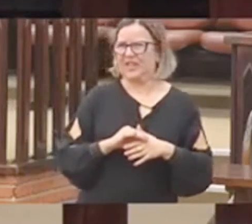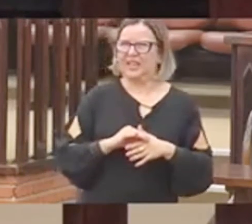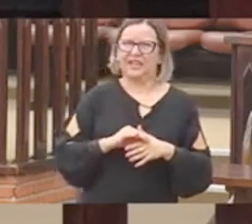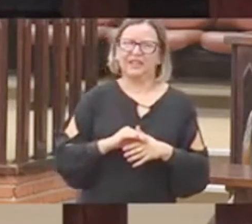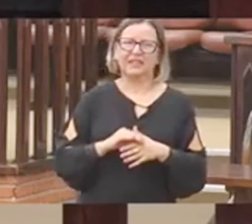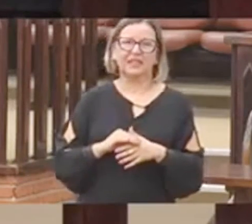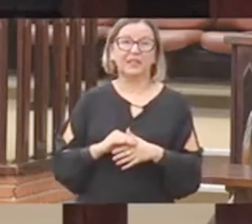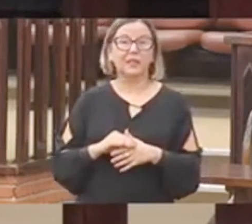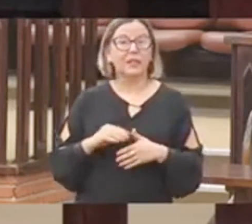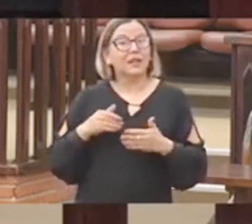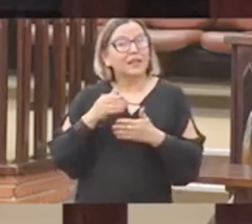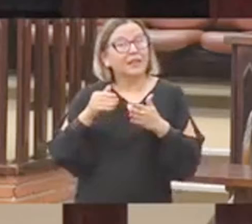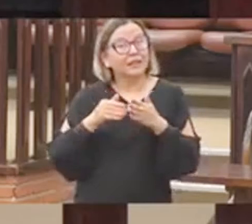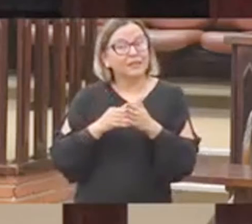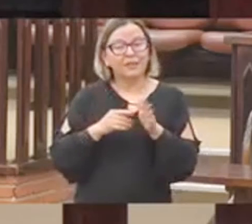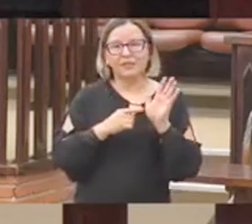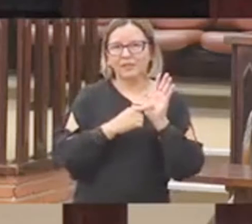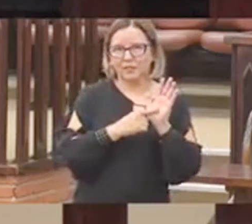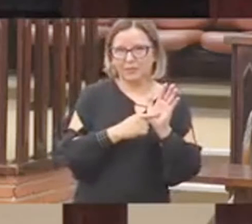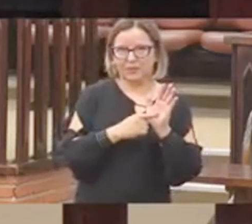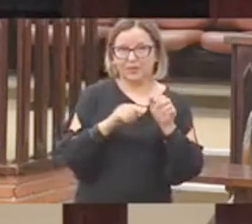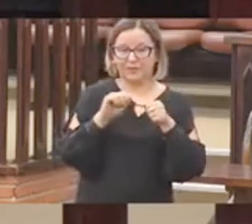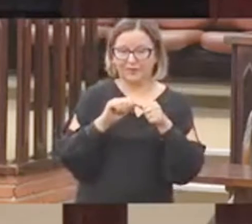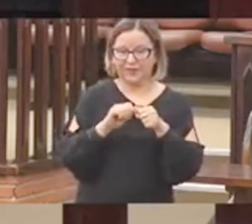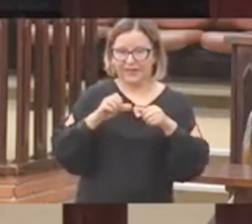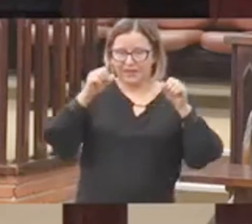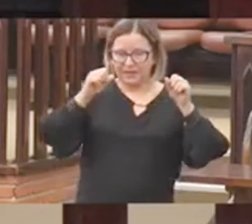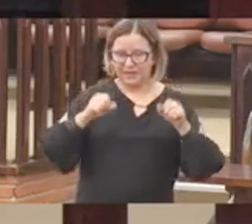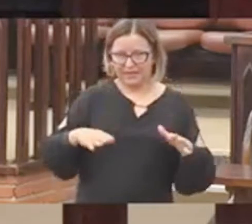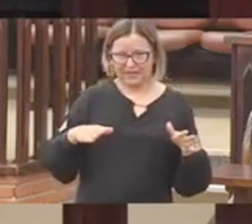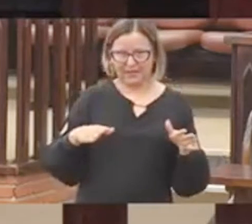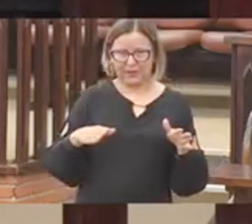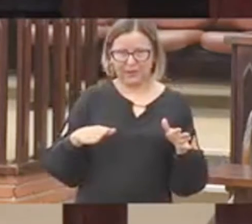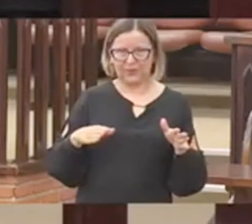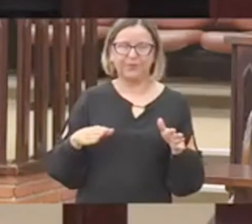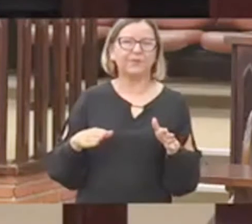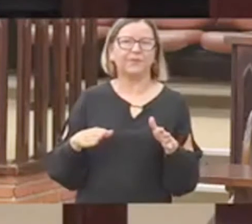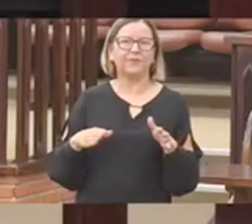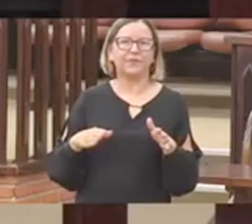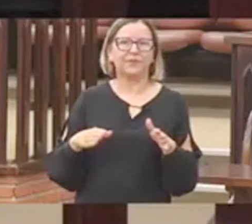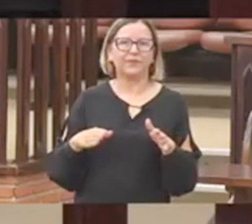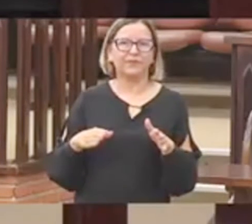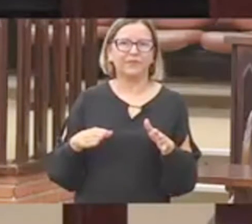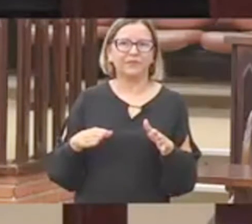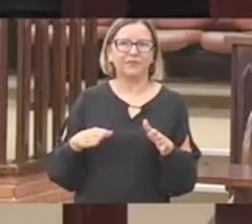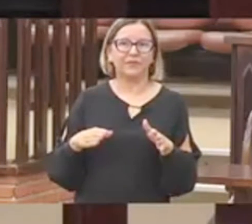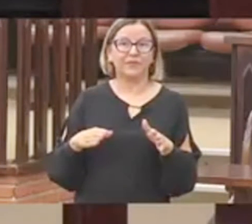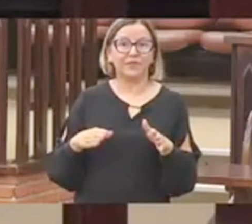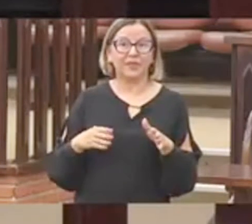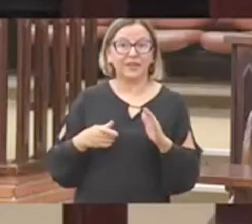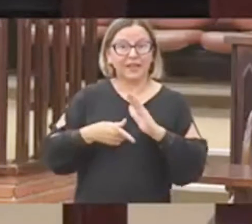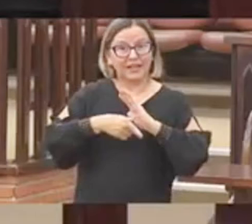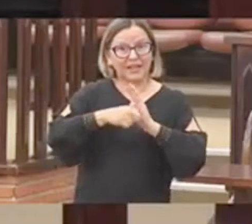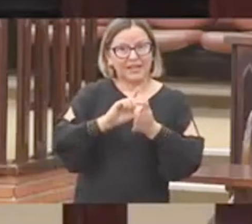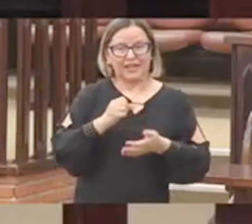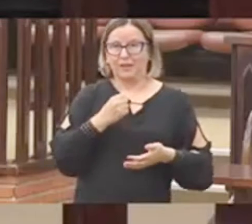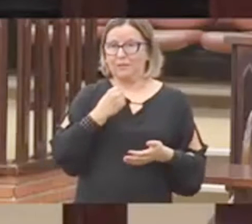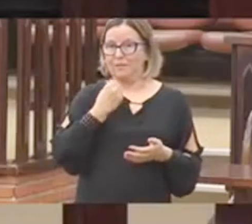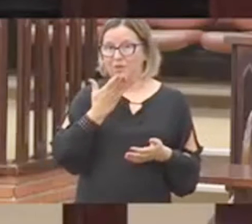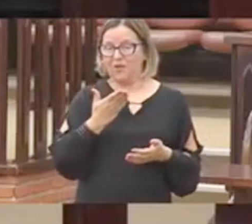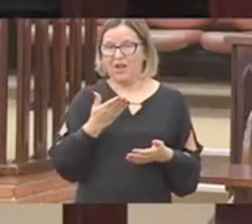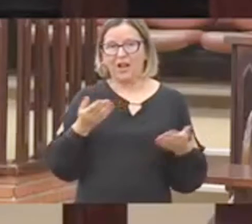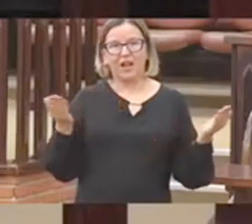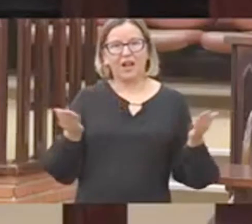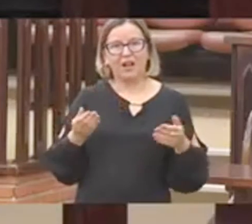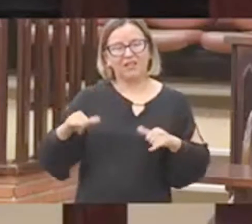isso demonstra que a criação, que também havia sido criada muito boa, também está padecendo